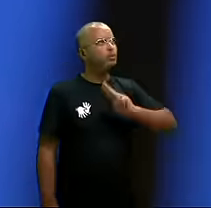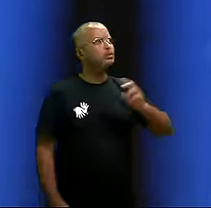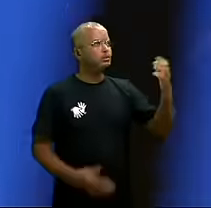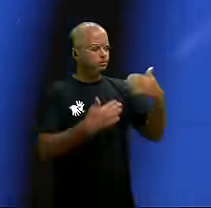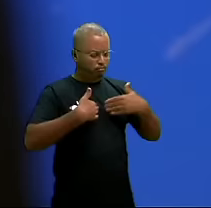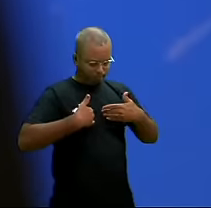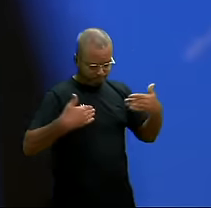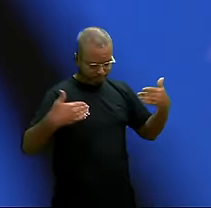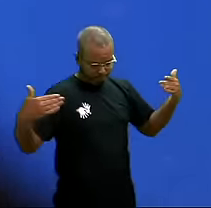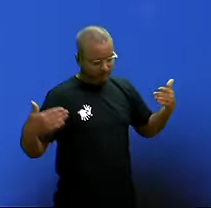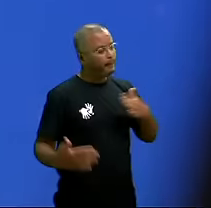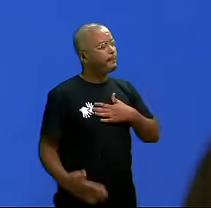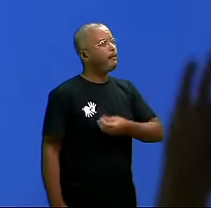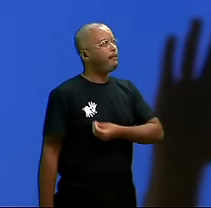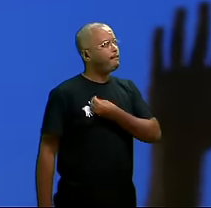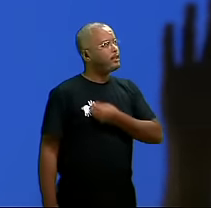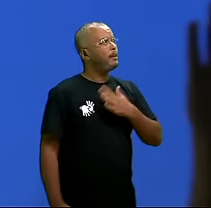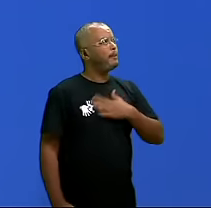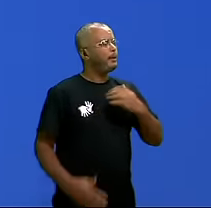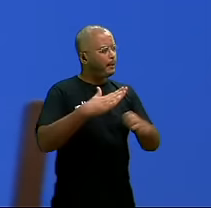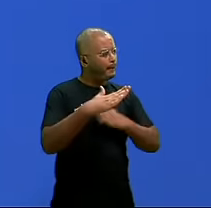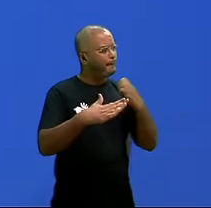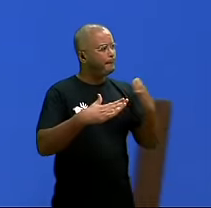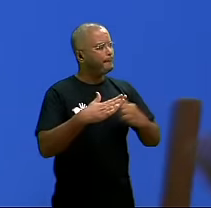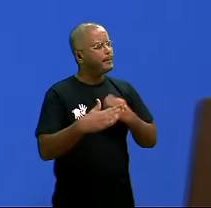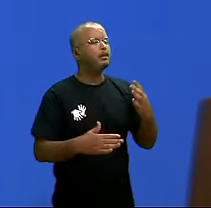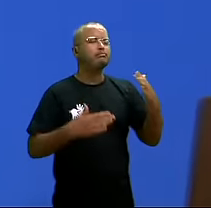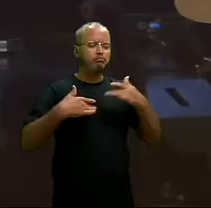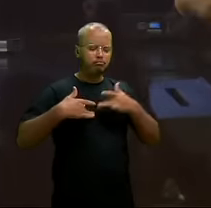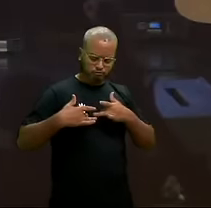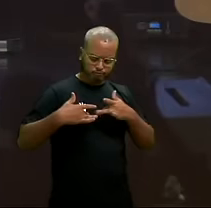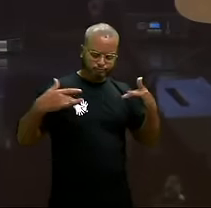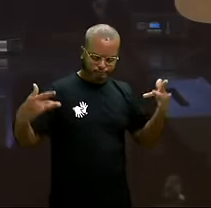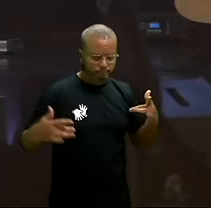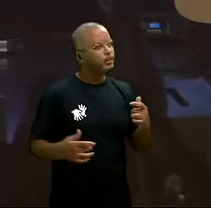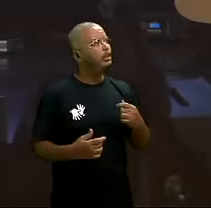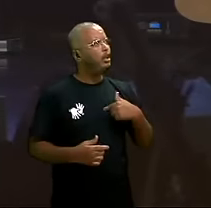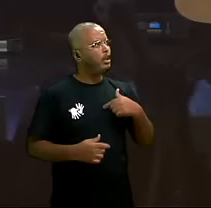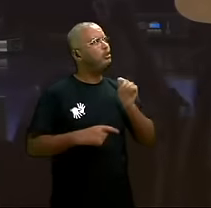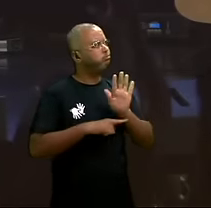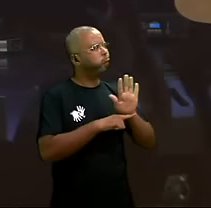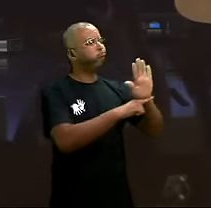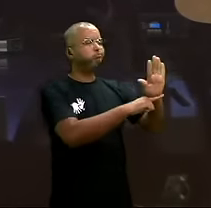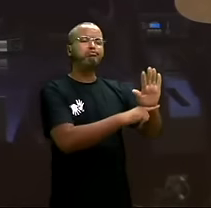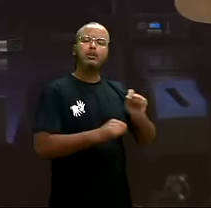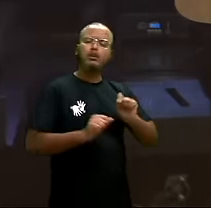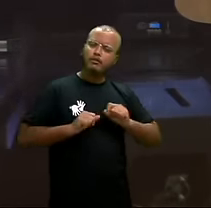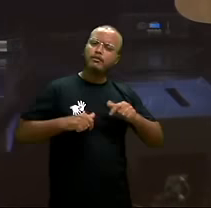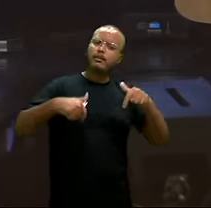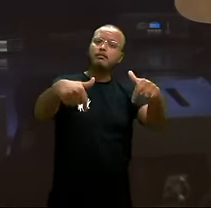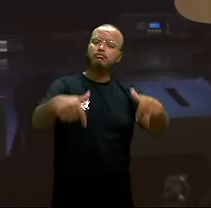meu chamado, usa minha empresa, usa minha vida, pode contar comigo.